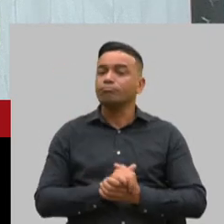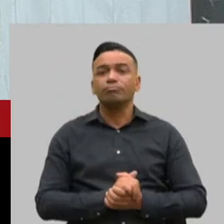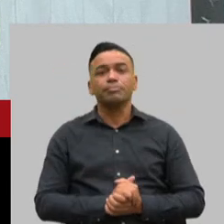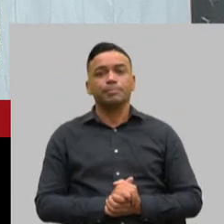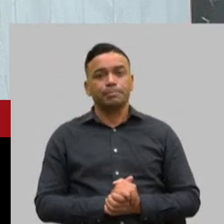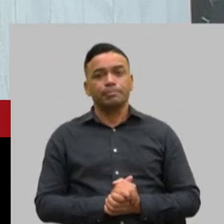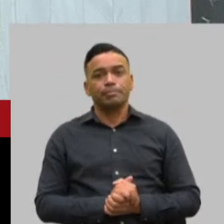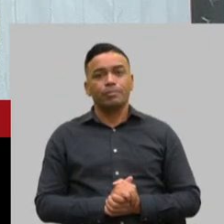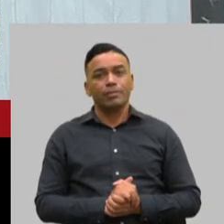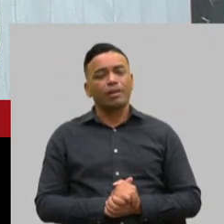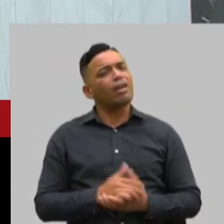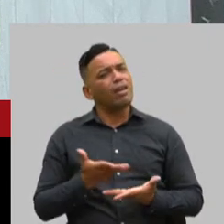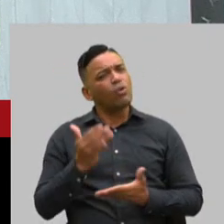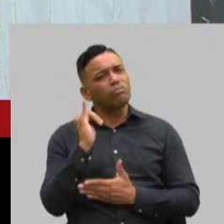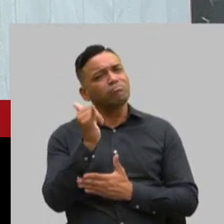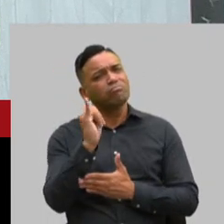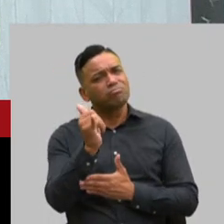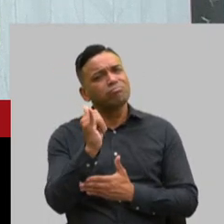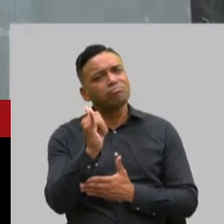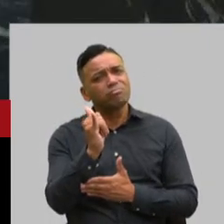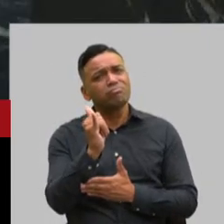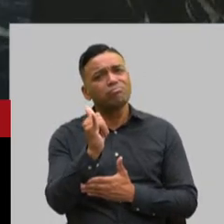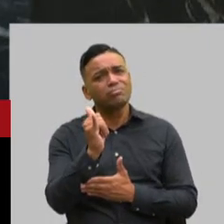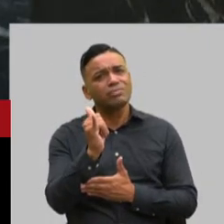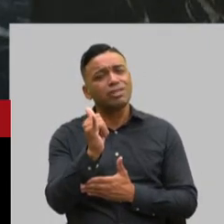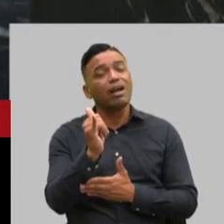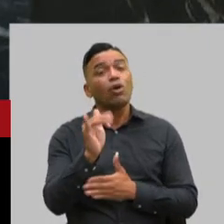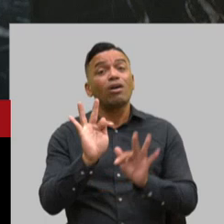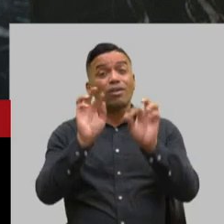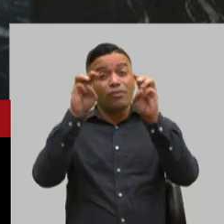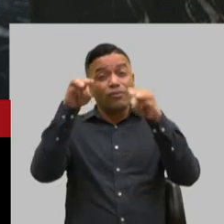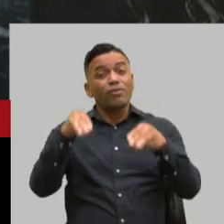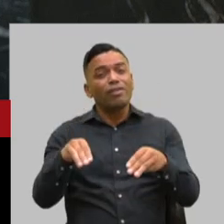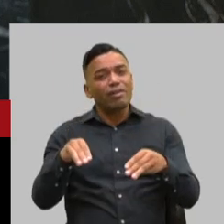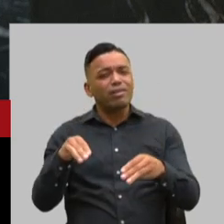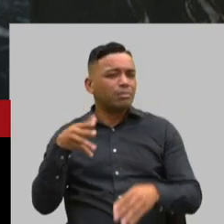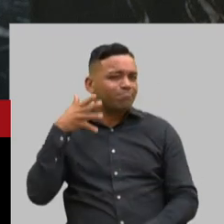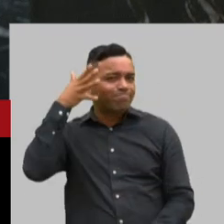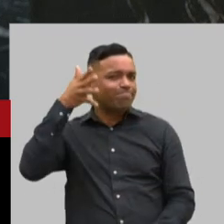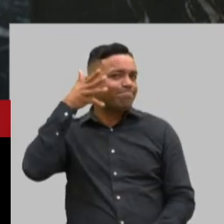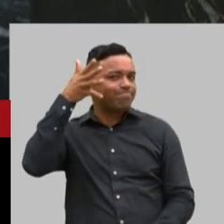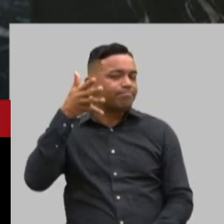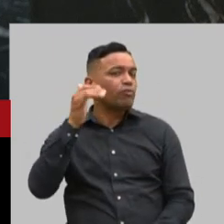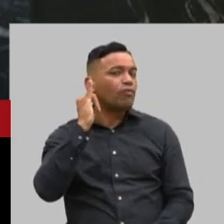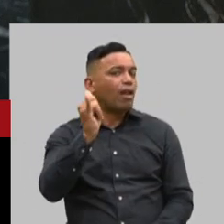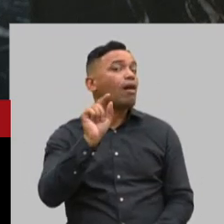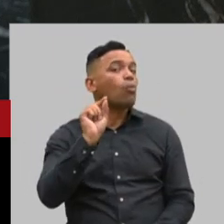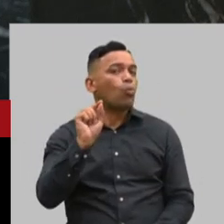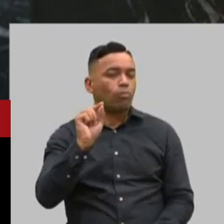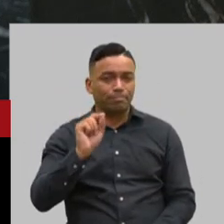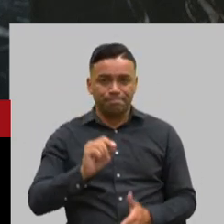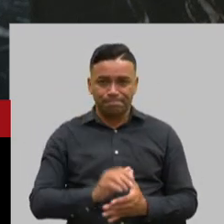É o que eu acredito. E agora chego ao final da minha fala dizendo o seguinte: